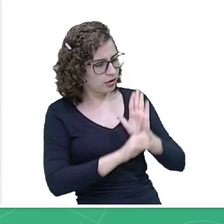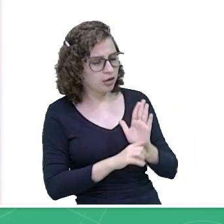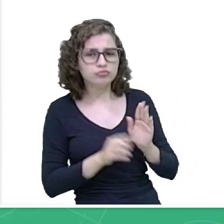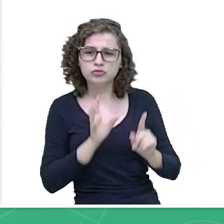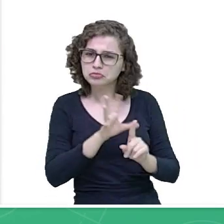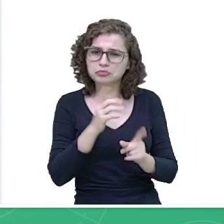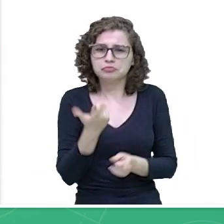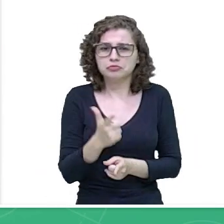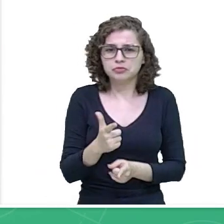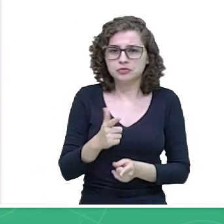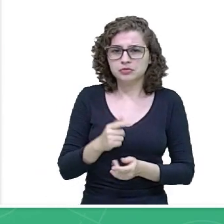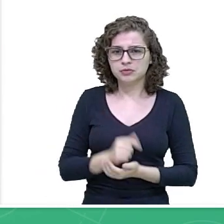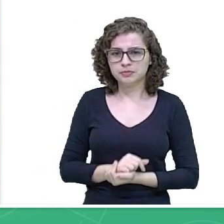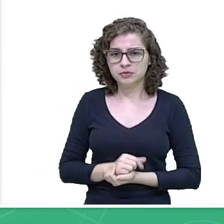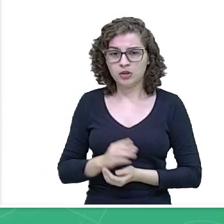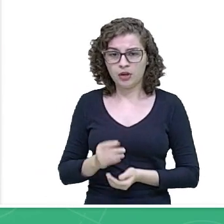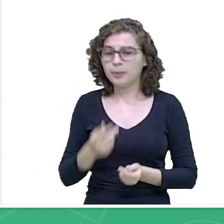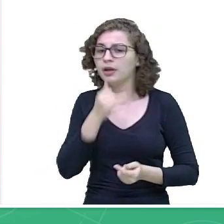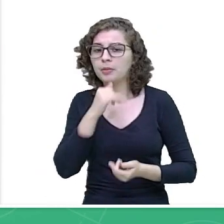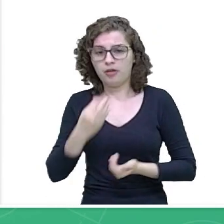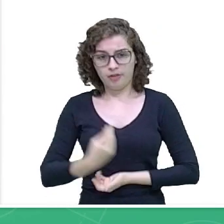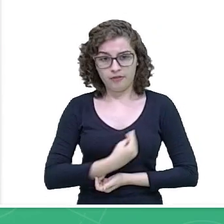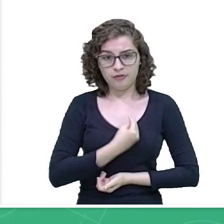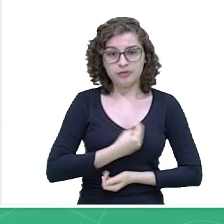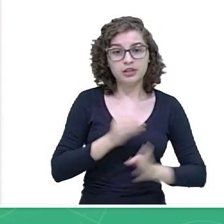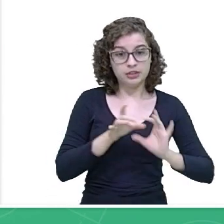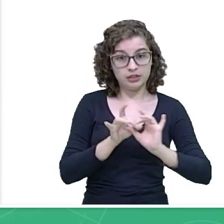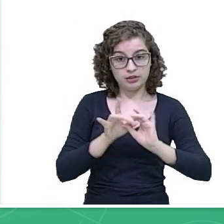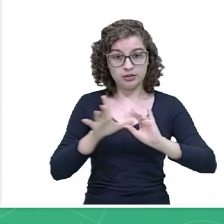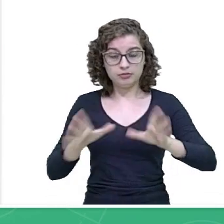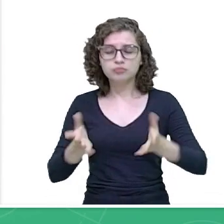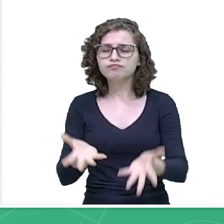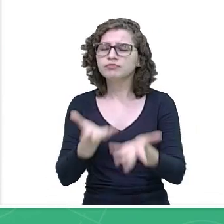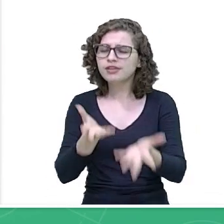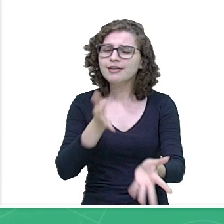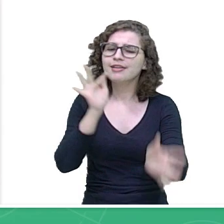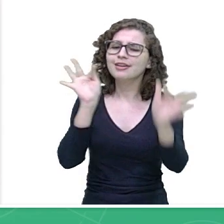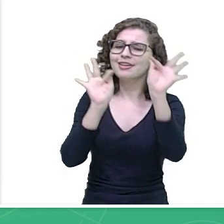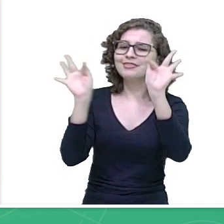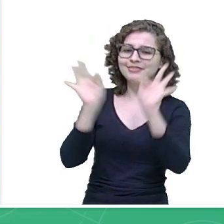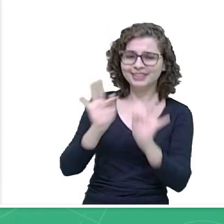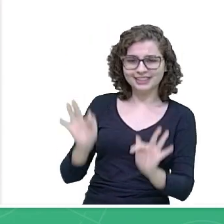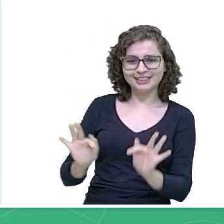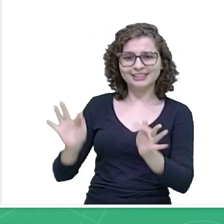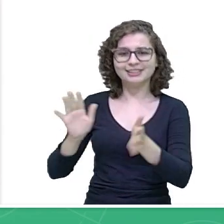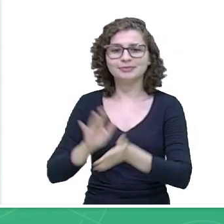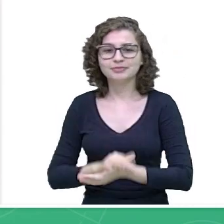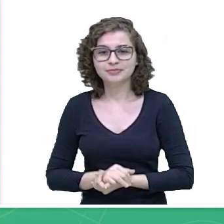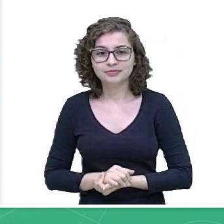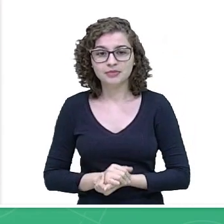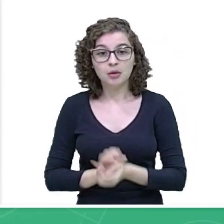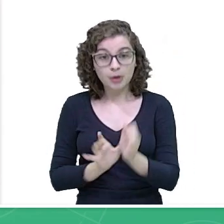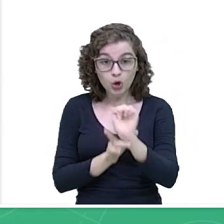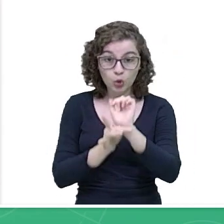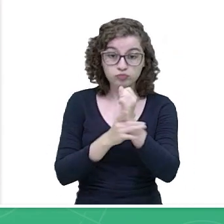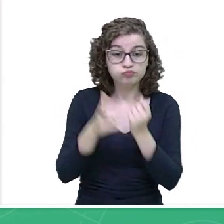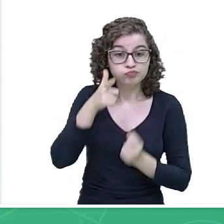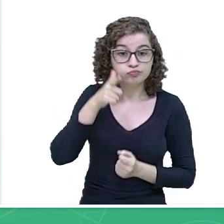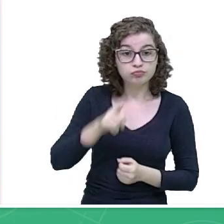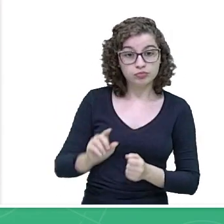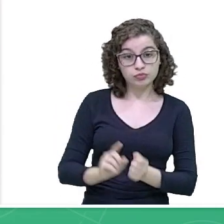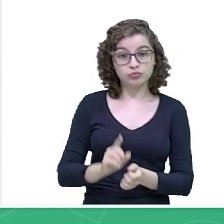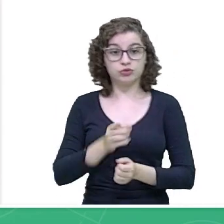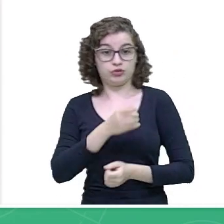os quais figuram a vida, a liberdade e a busca da felicidade. Para assegurar esses direitos, entre